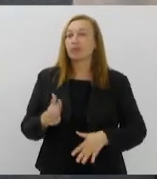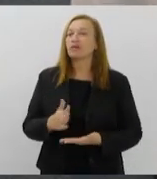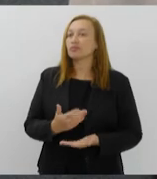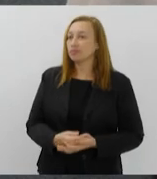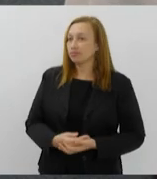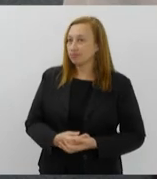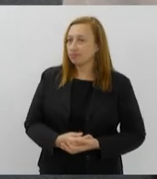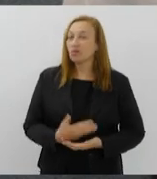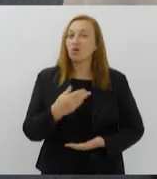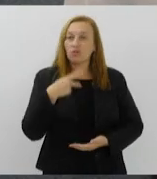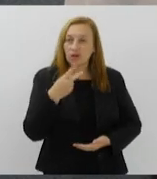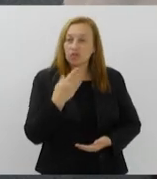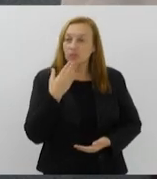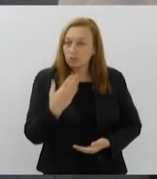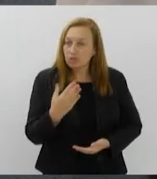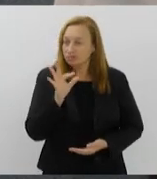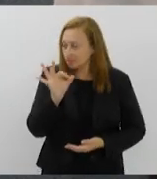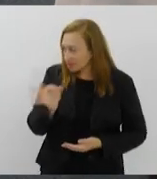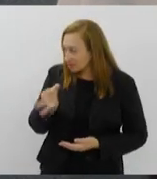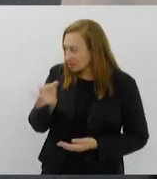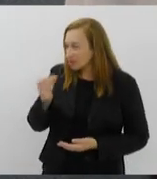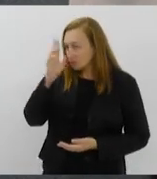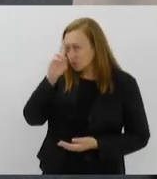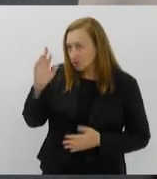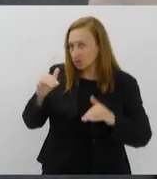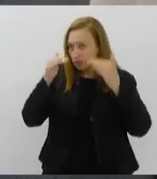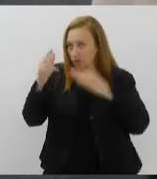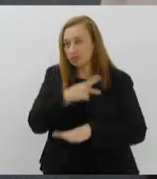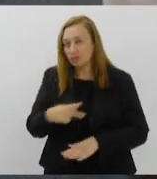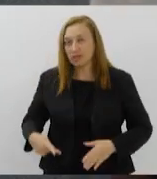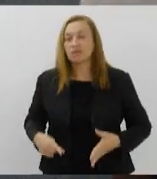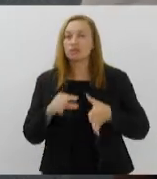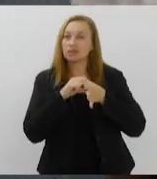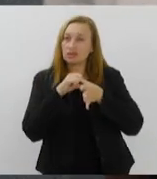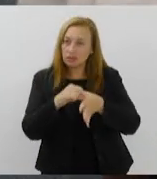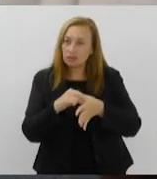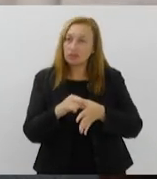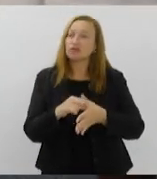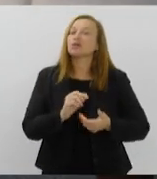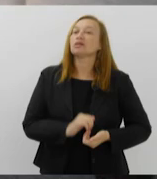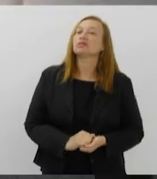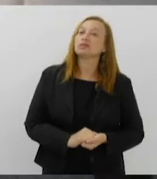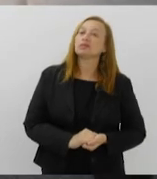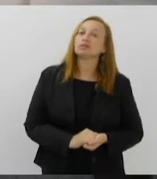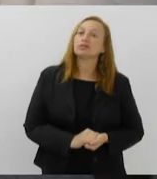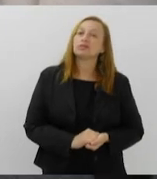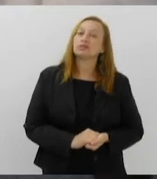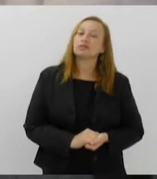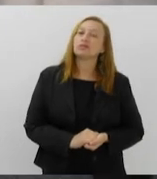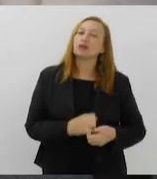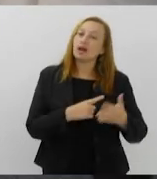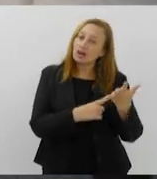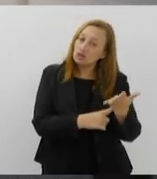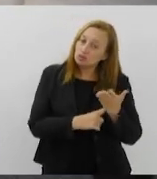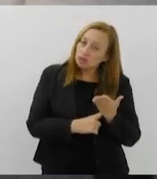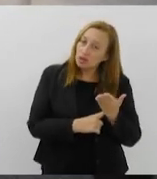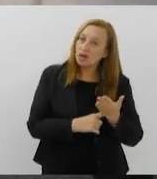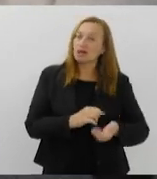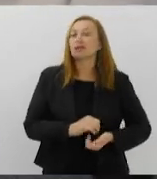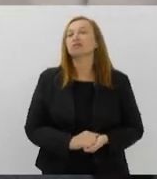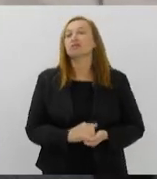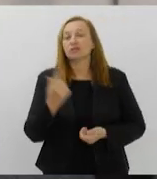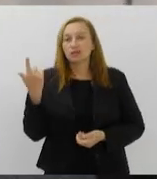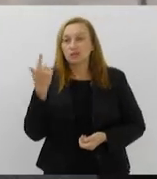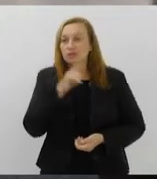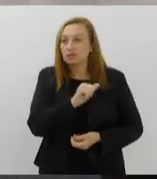aqui o pedido, na certeza que Vossa Excelência, com sua liderança, vai promover, vai